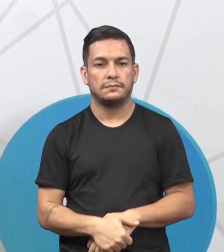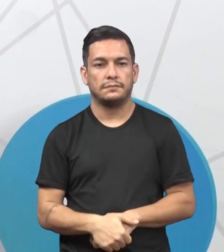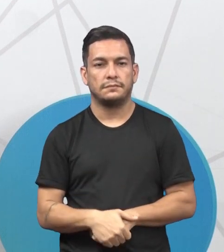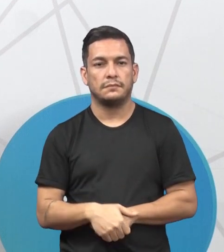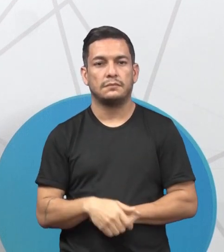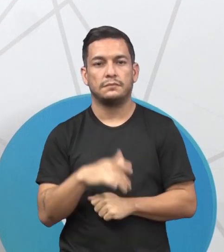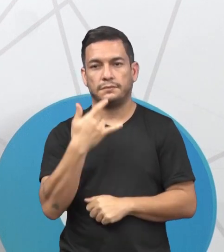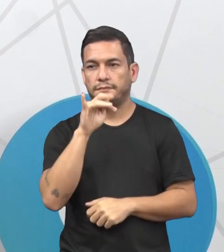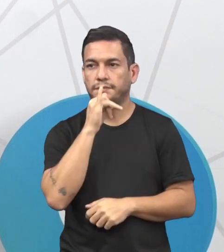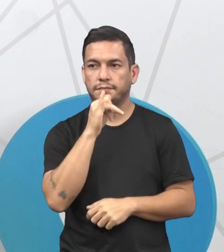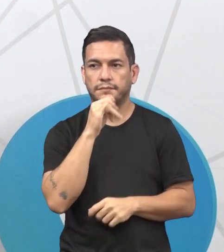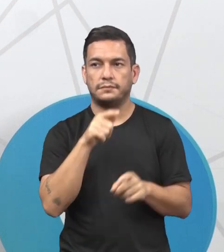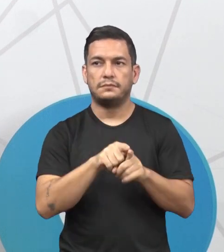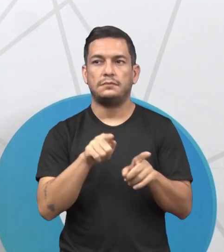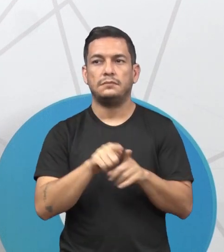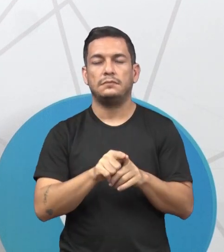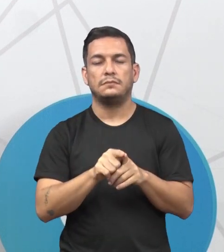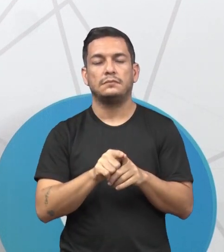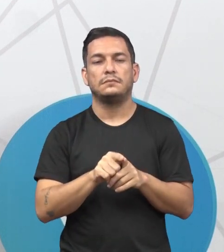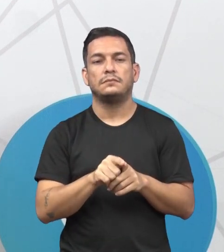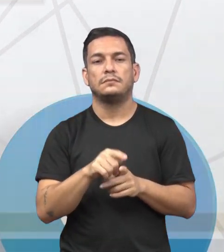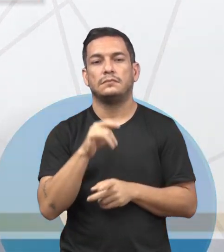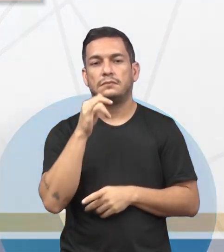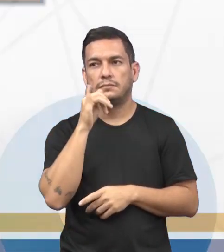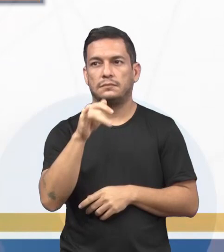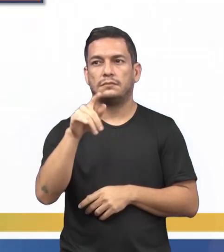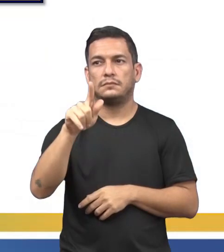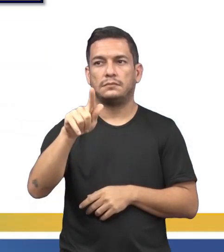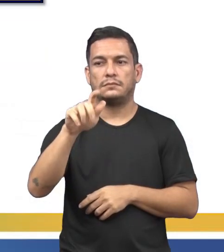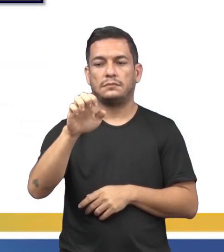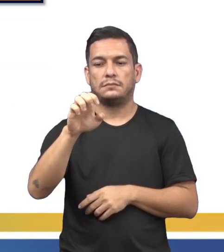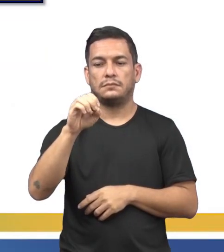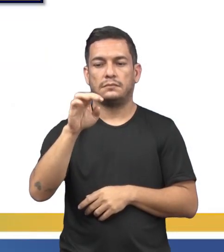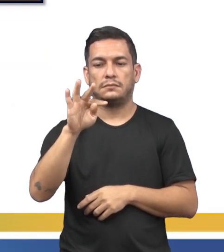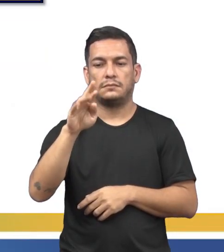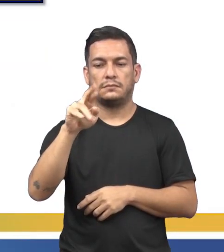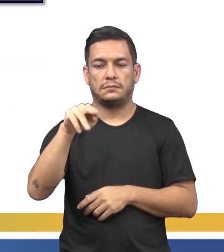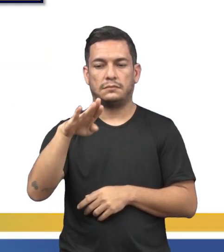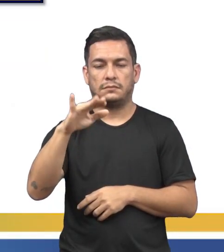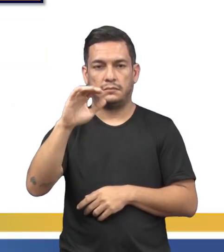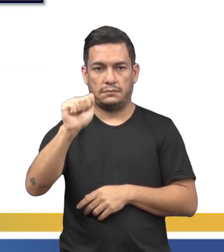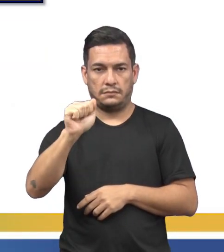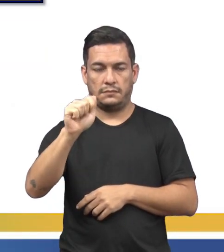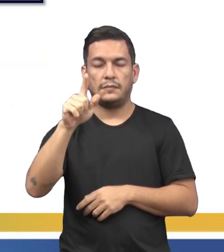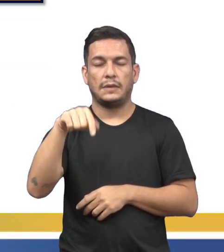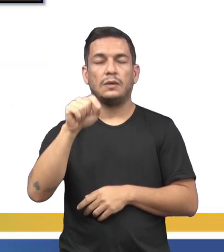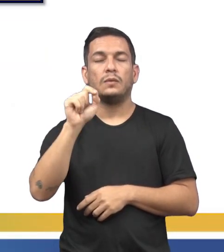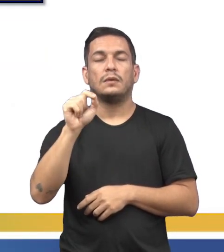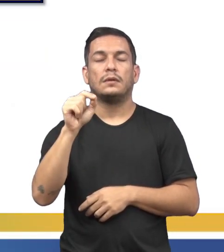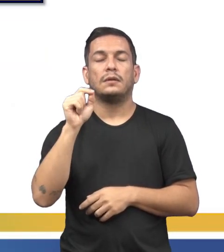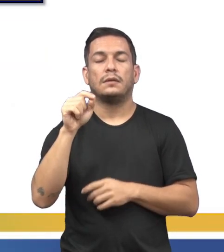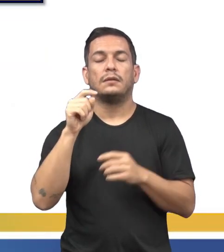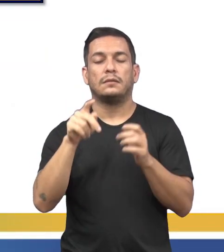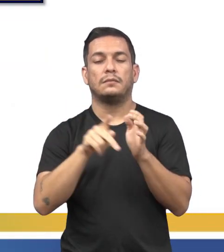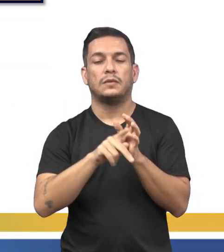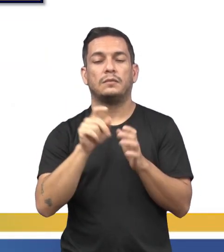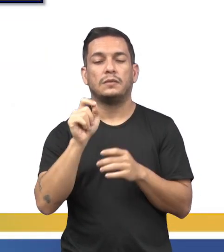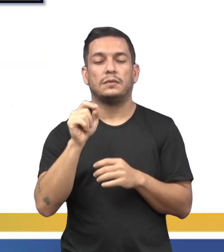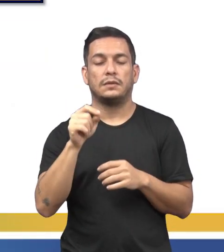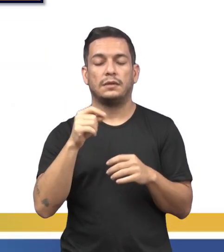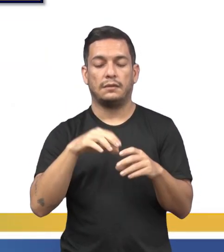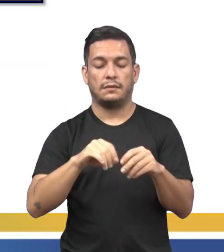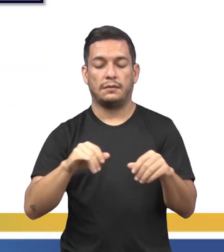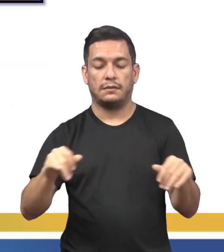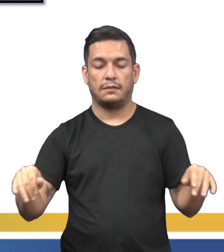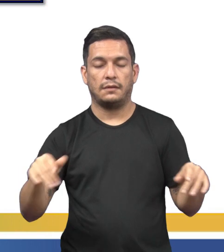Um outro exemplo também de energia renovável é chamada de energia geotérmica. Essa energia ela é proveniente do próprio seio da